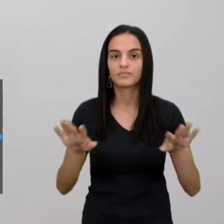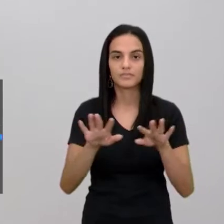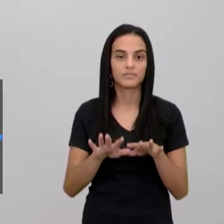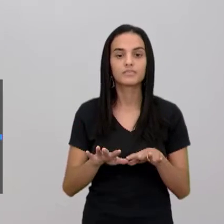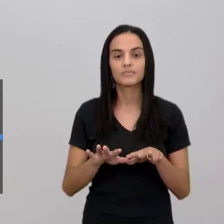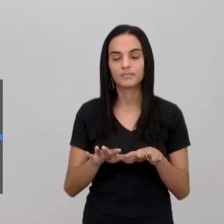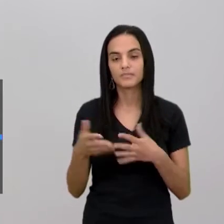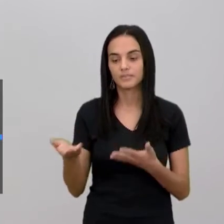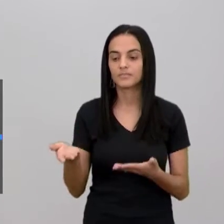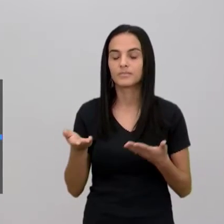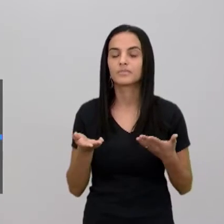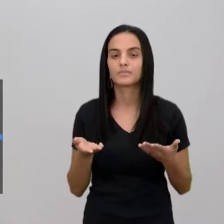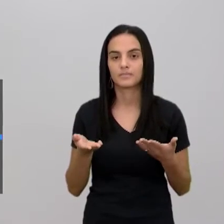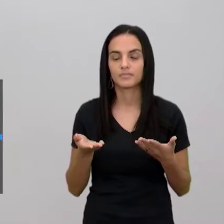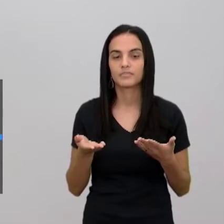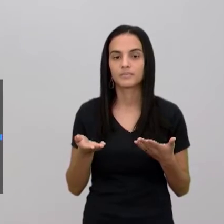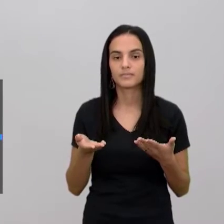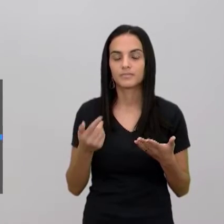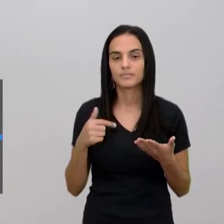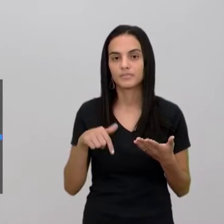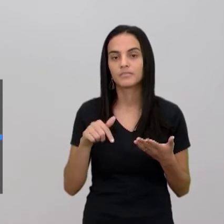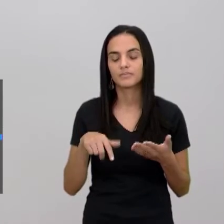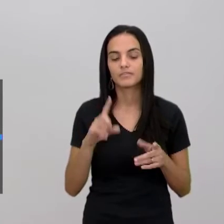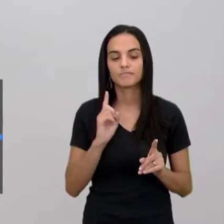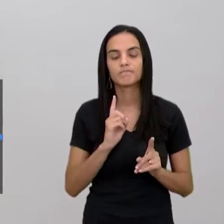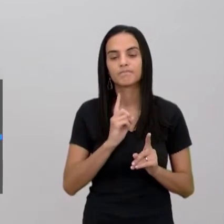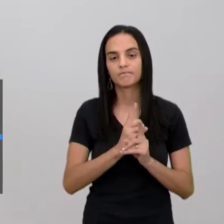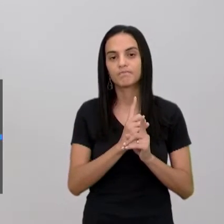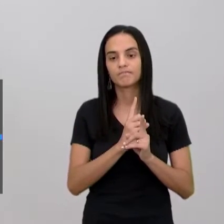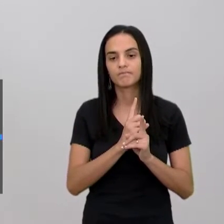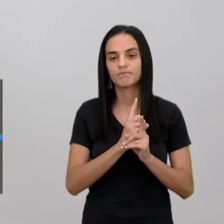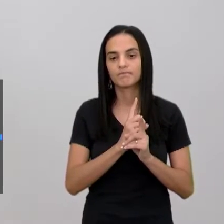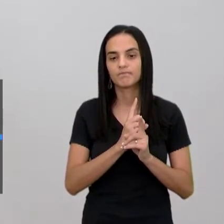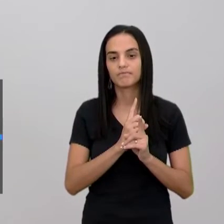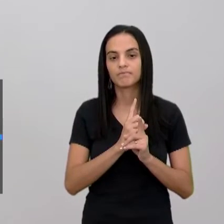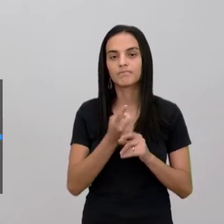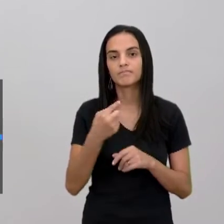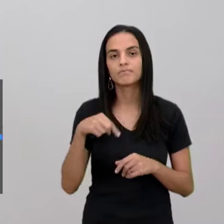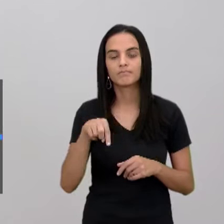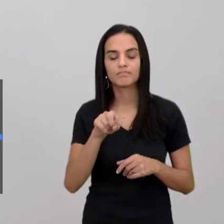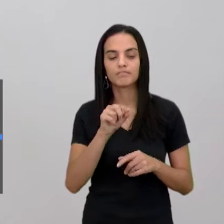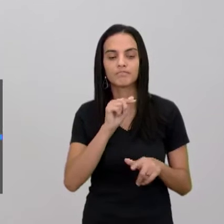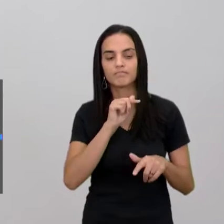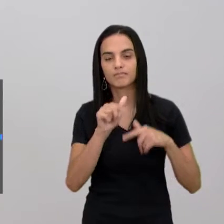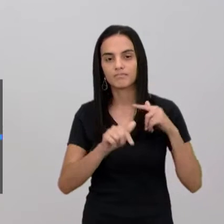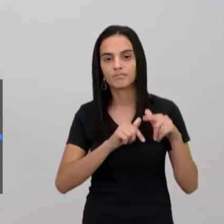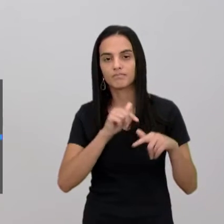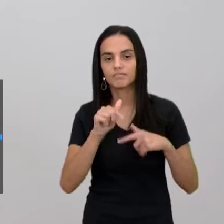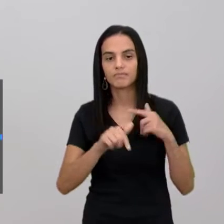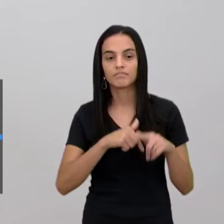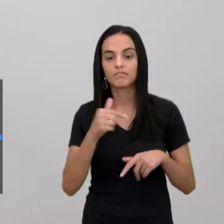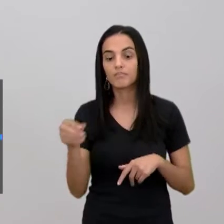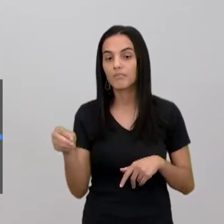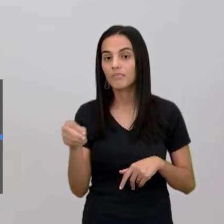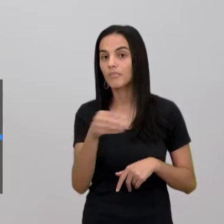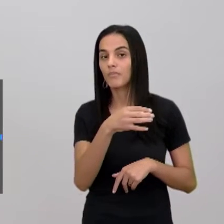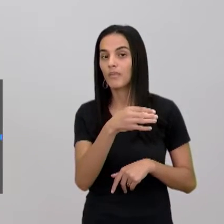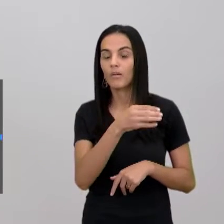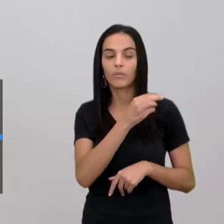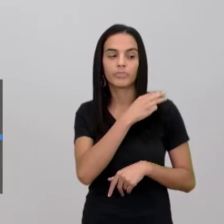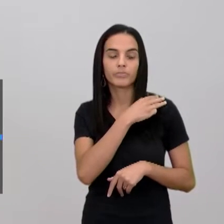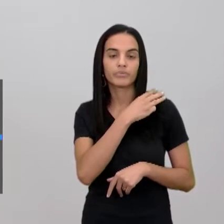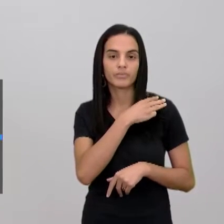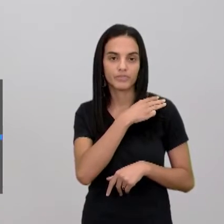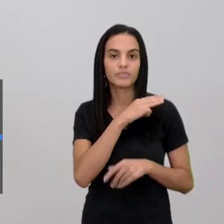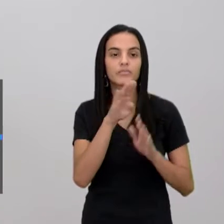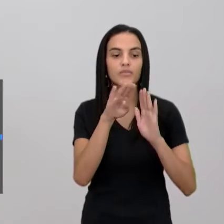super bem-vindos a mais esse encontro aqui, onde a gente vai trabalhar o novo ensino médio, os